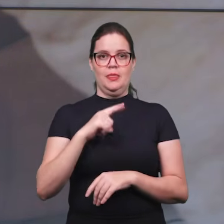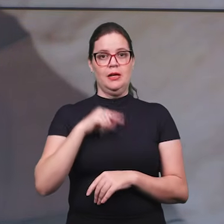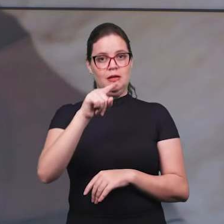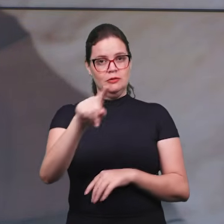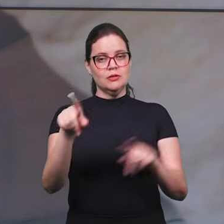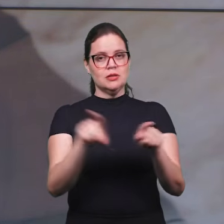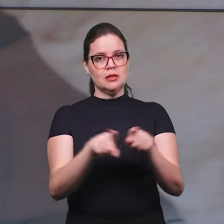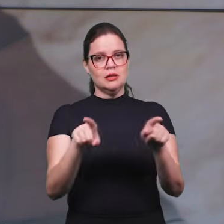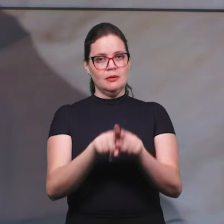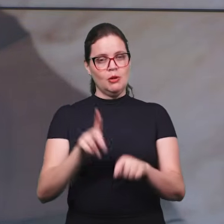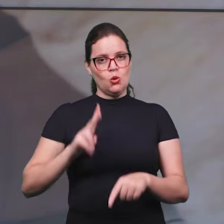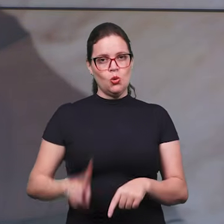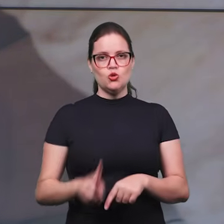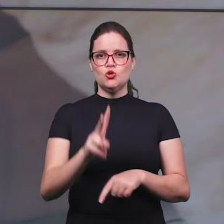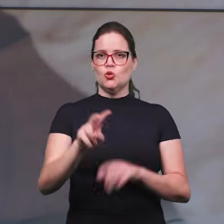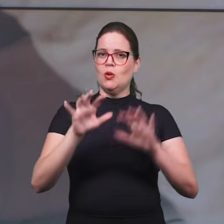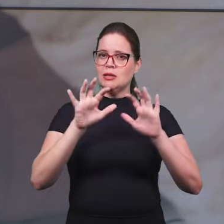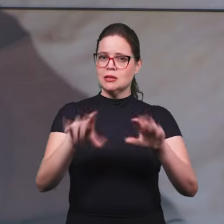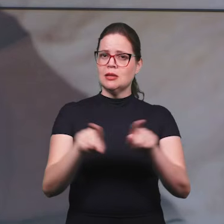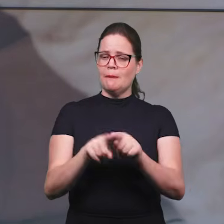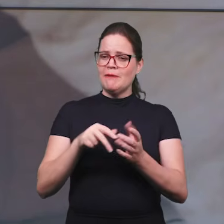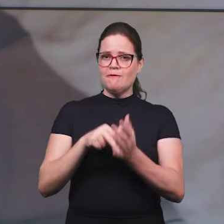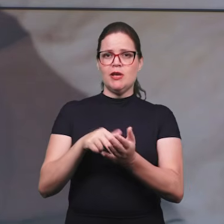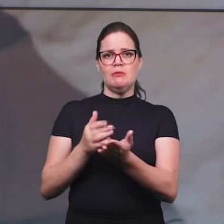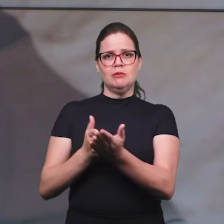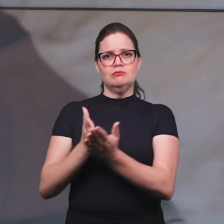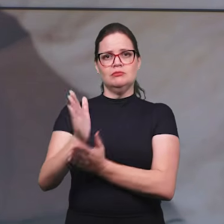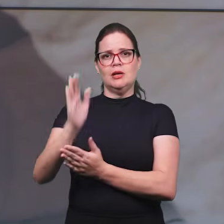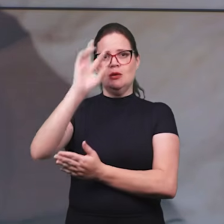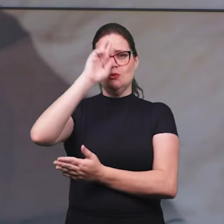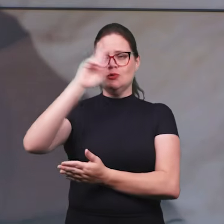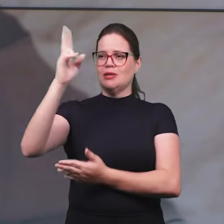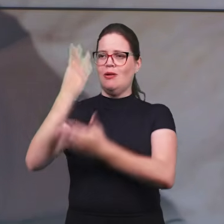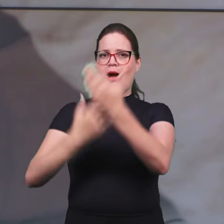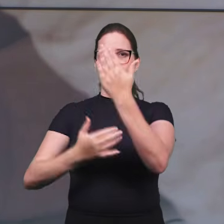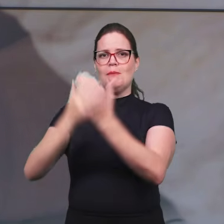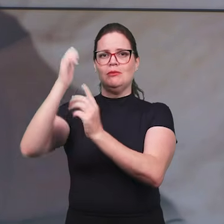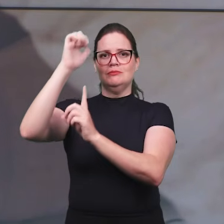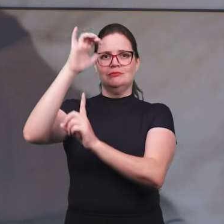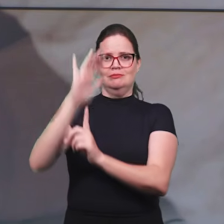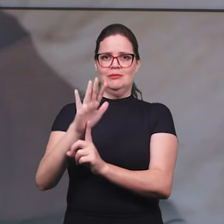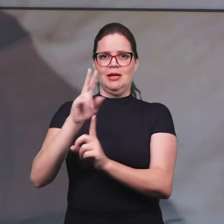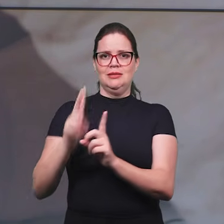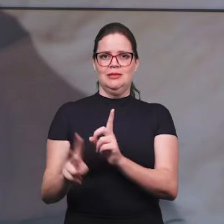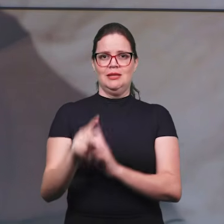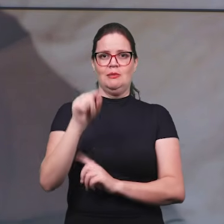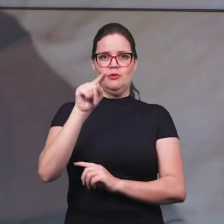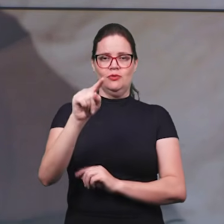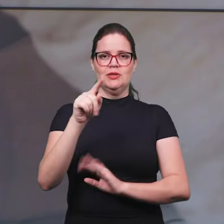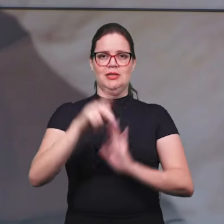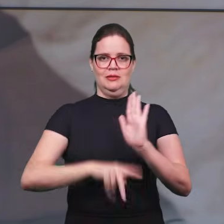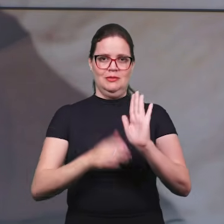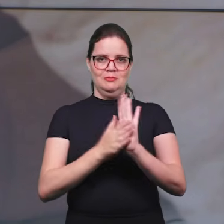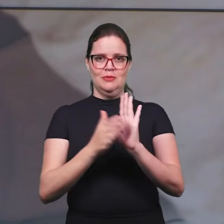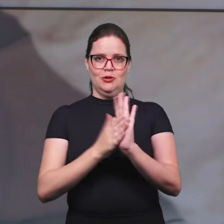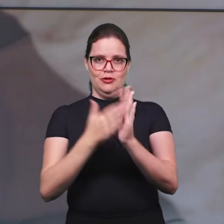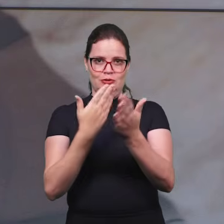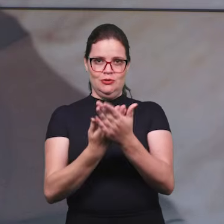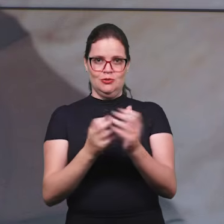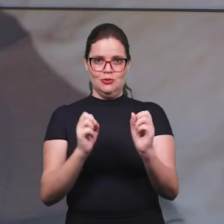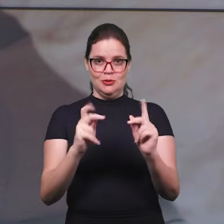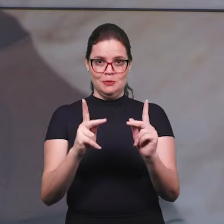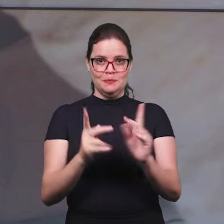a bênção veio. E que você possa ficar firme e contar com o sustento da mão do Senhor no seu projeto de